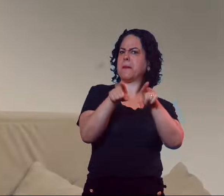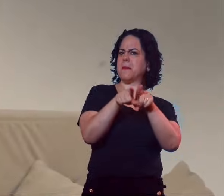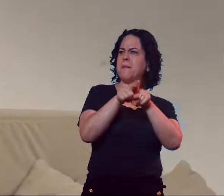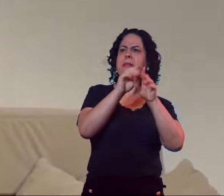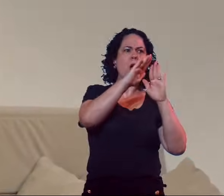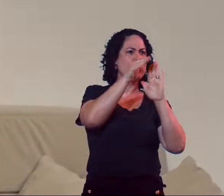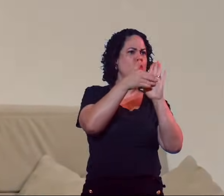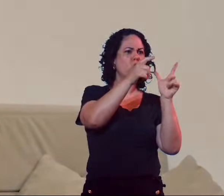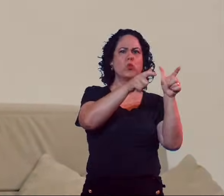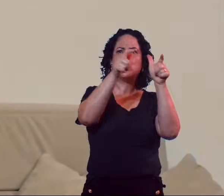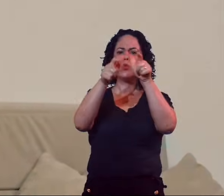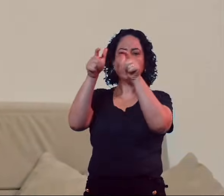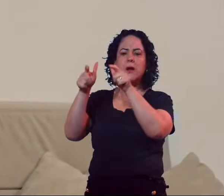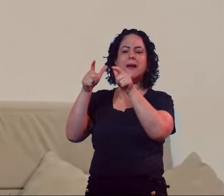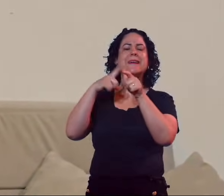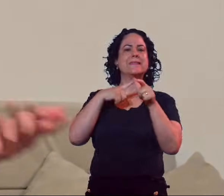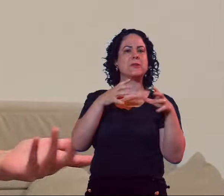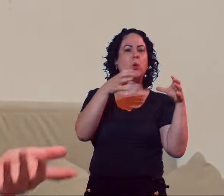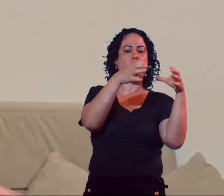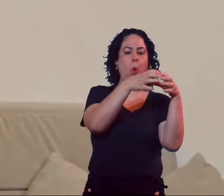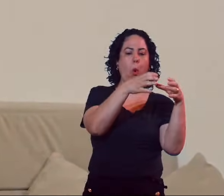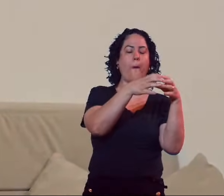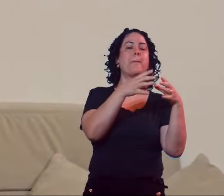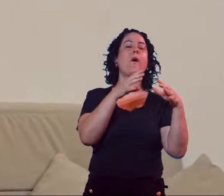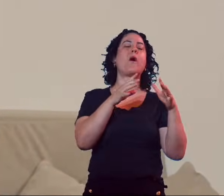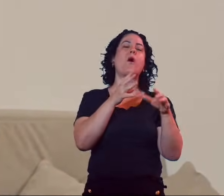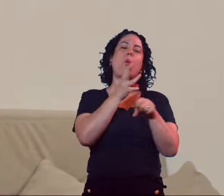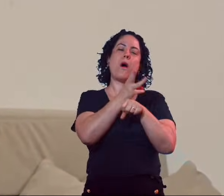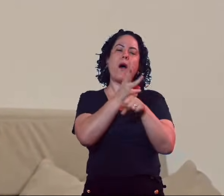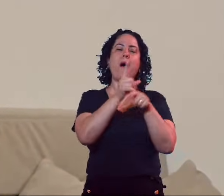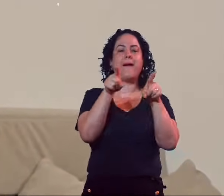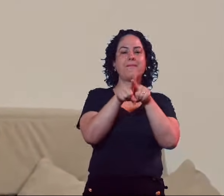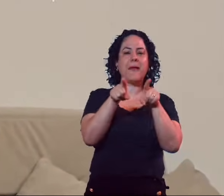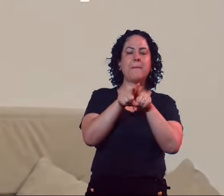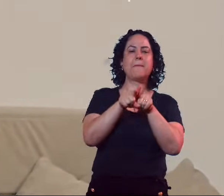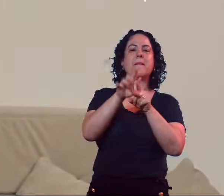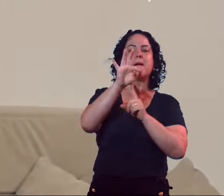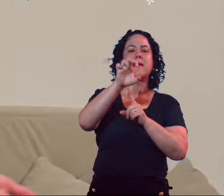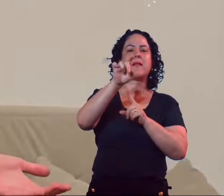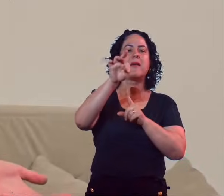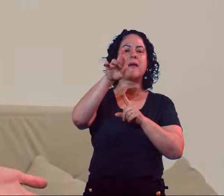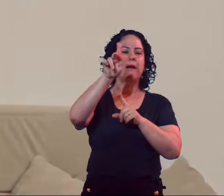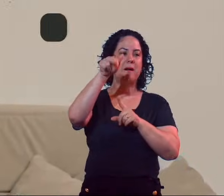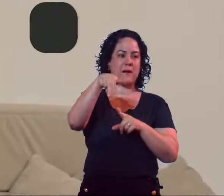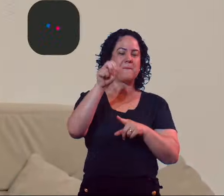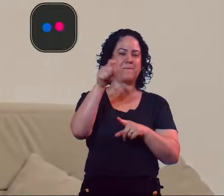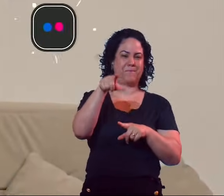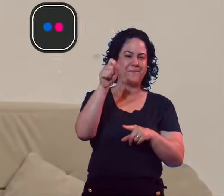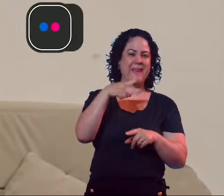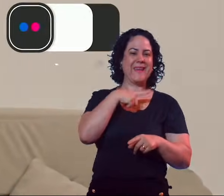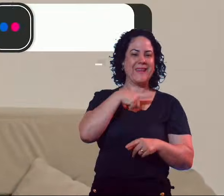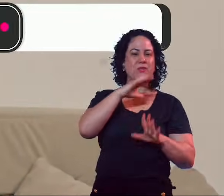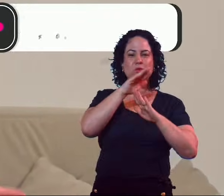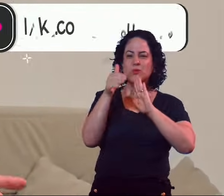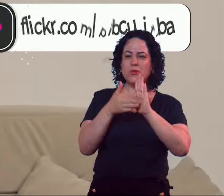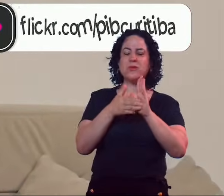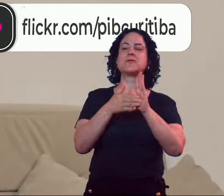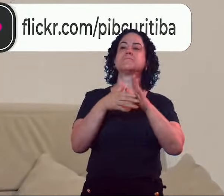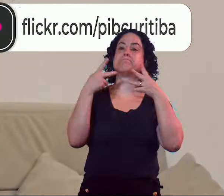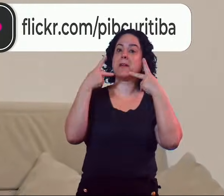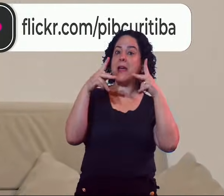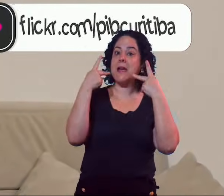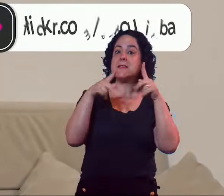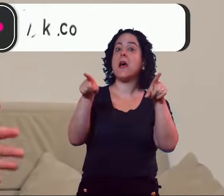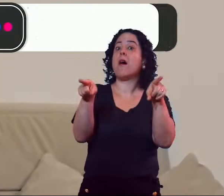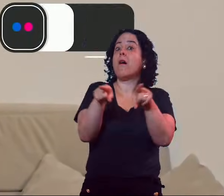os lugares. A gente tem comunidades no WhatsApp e no Telegram. E no canal do YouTube com todas as mensagens dos cultos. E até no